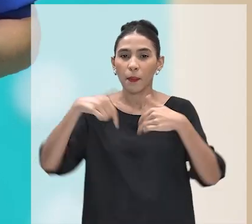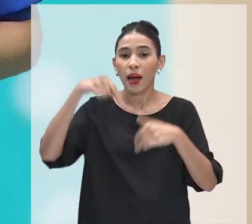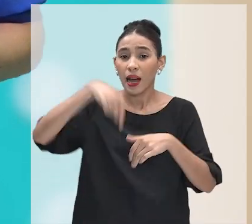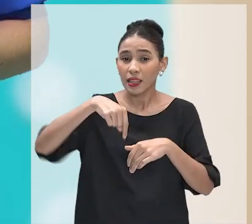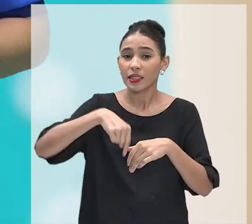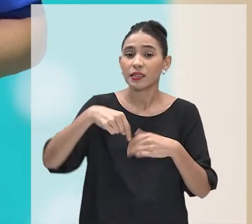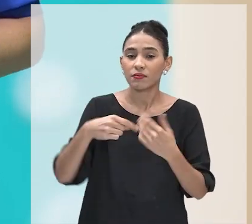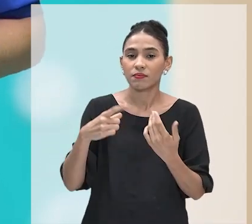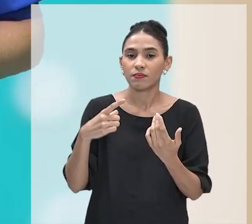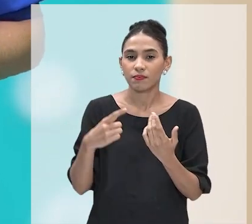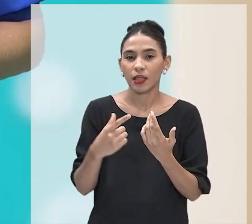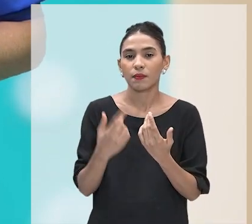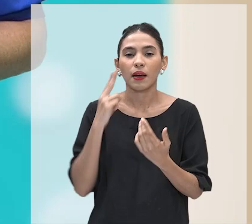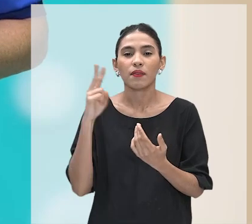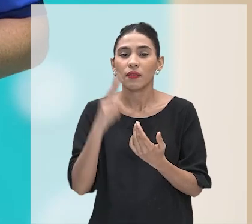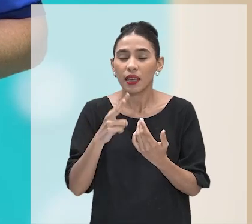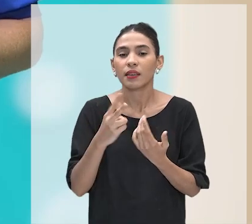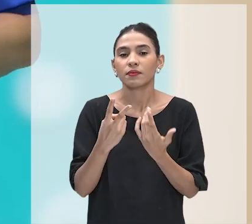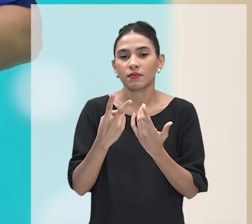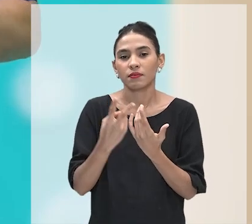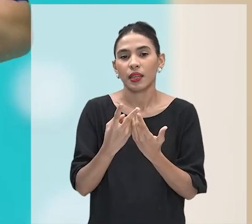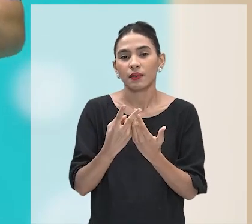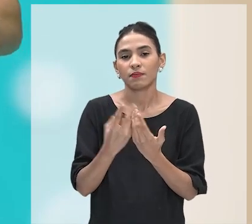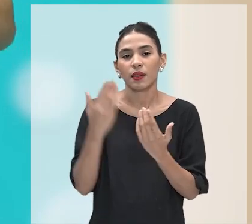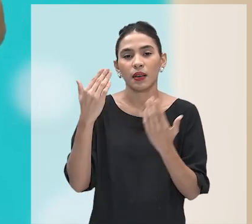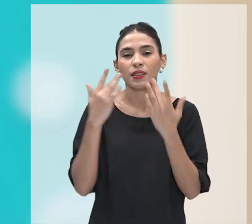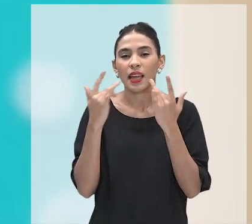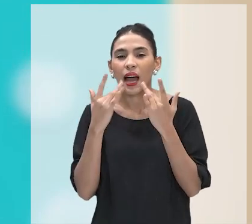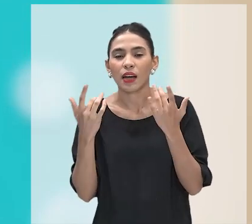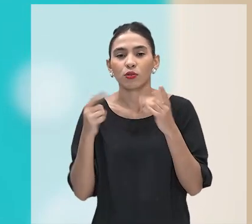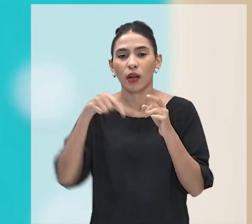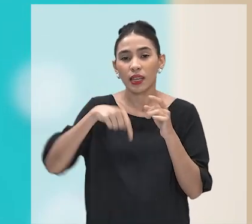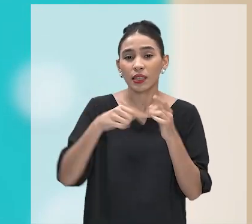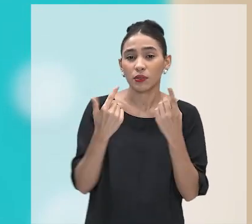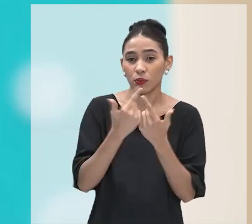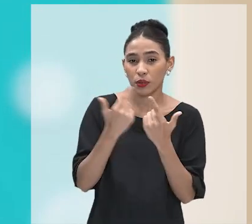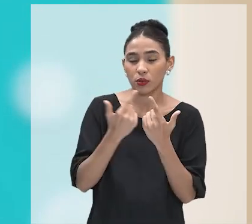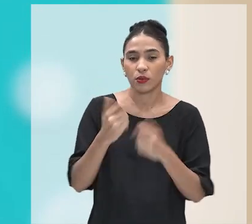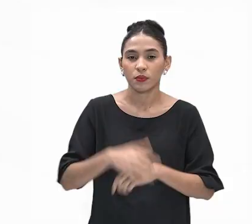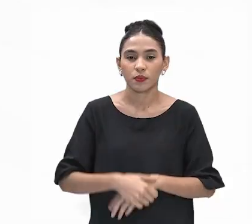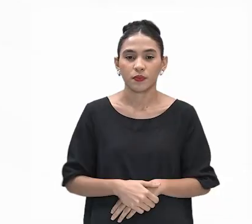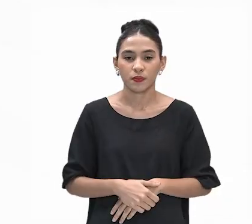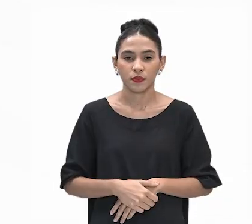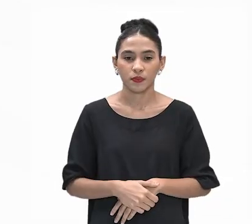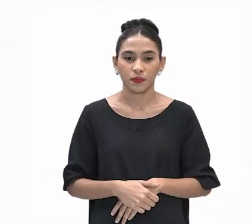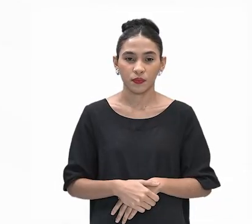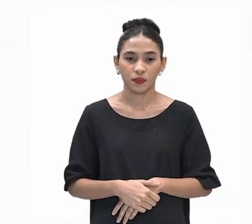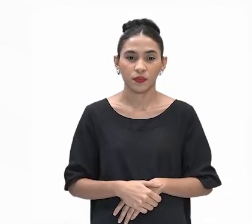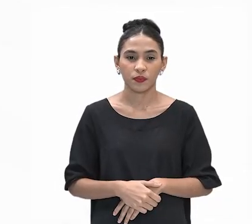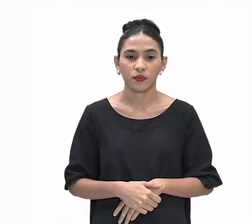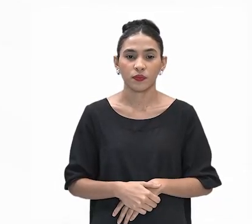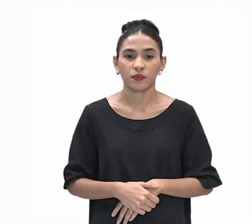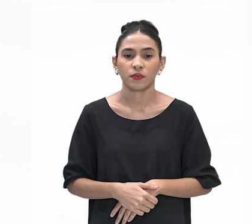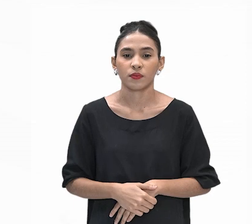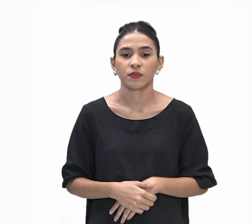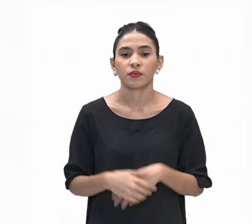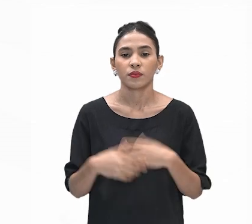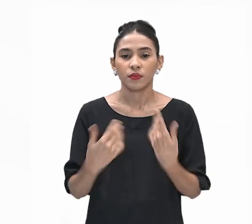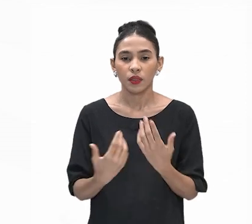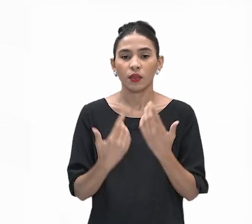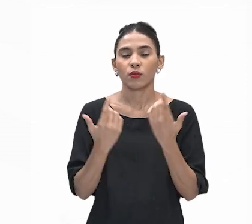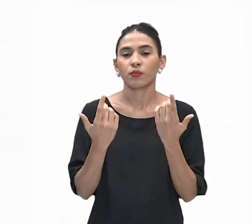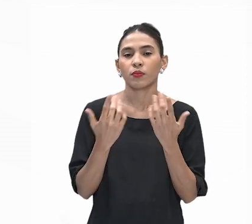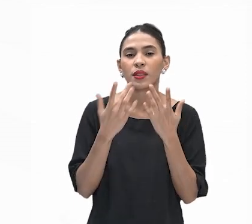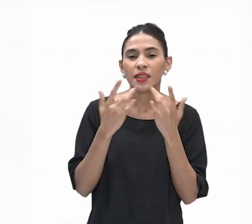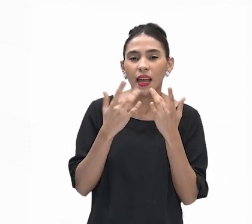aconteciam dentro do Teatro Amazonas, certo? Então, vamos continuar os nossos conceitos. O teatro que impera nas